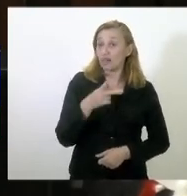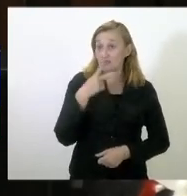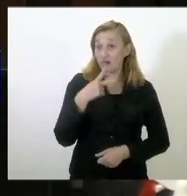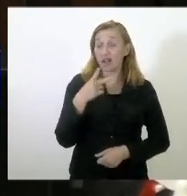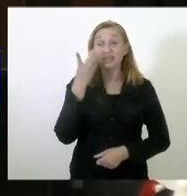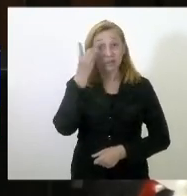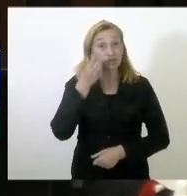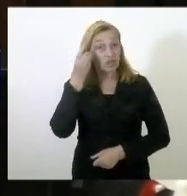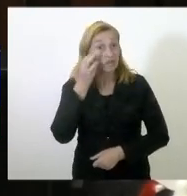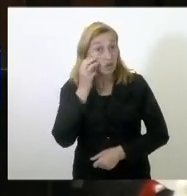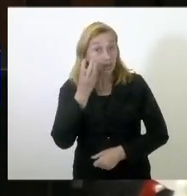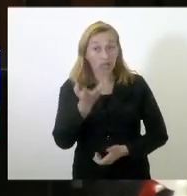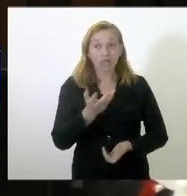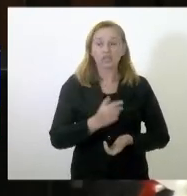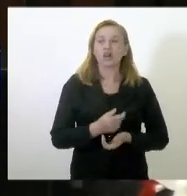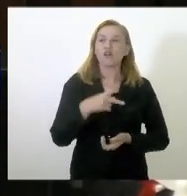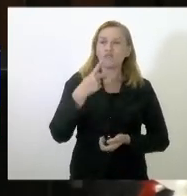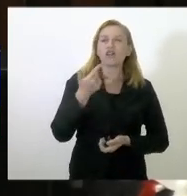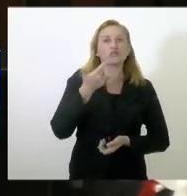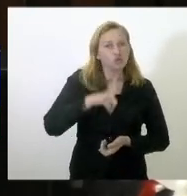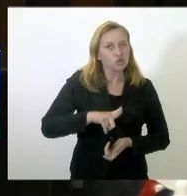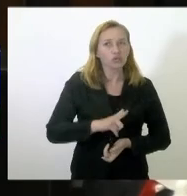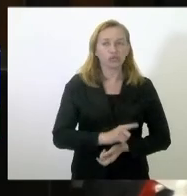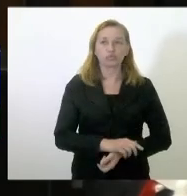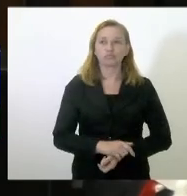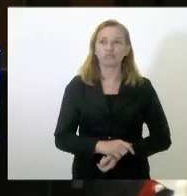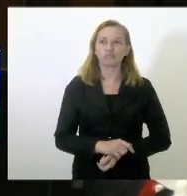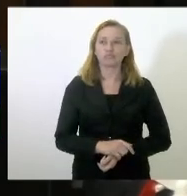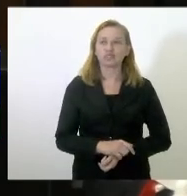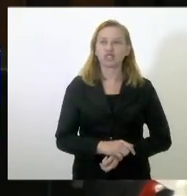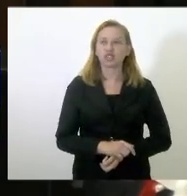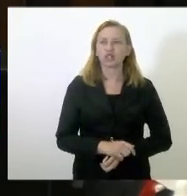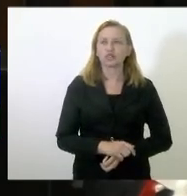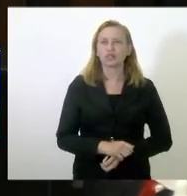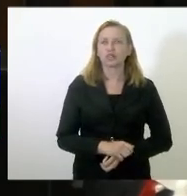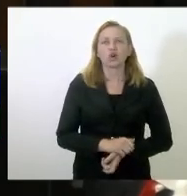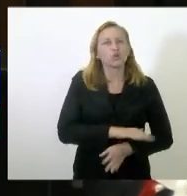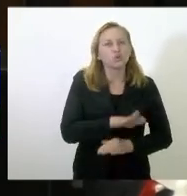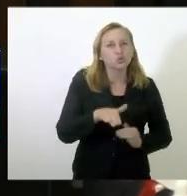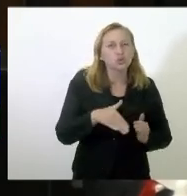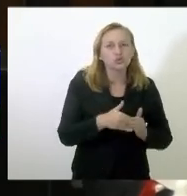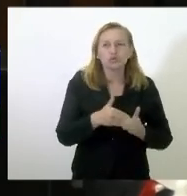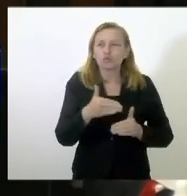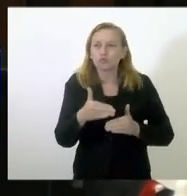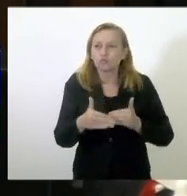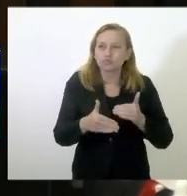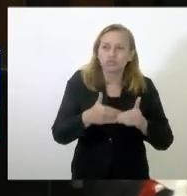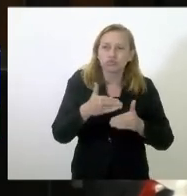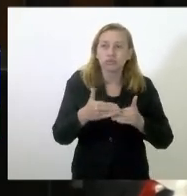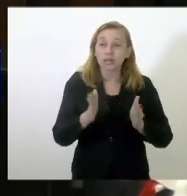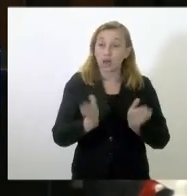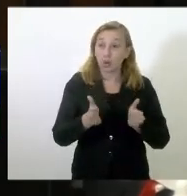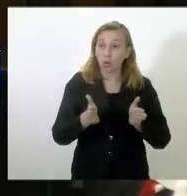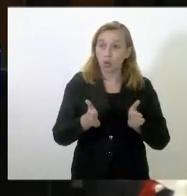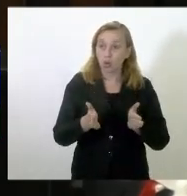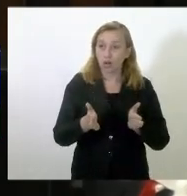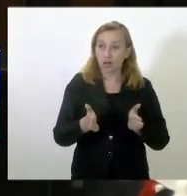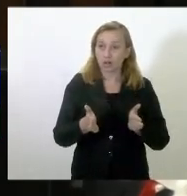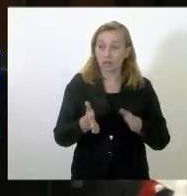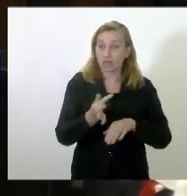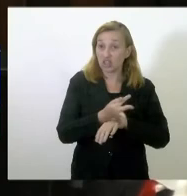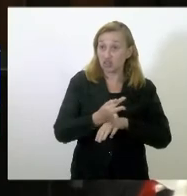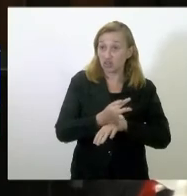deputado Valdec, eu reafirmo mais uma vez. Durante todo o processo, o período agora do recesso